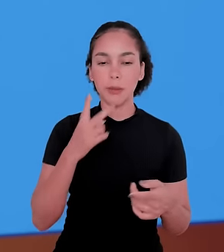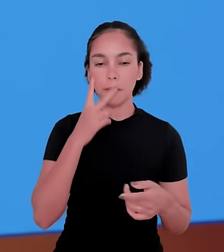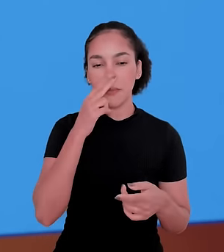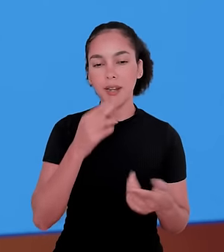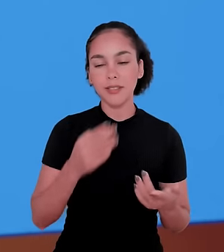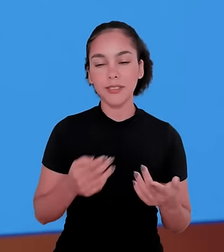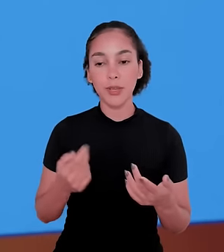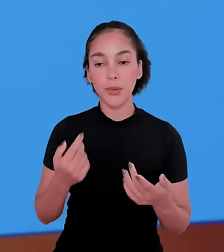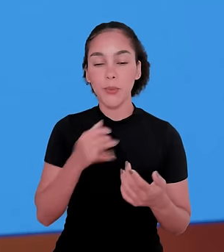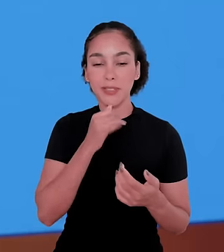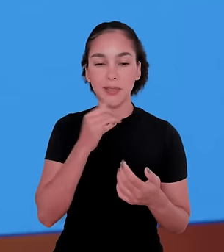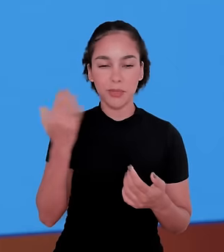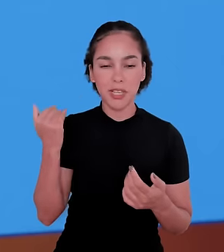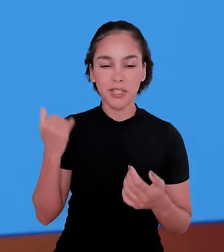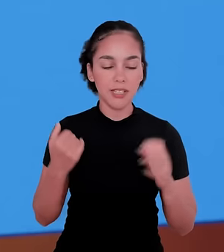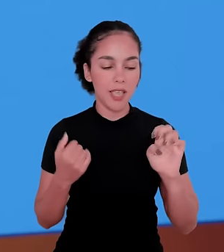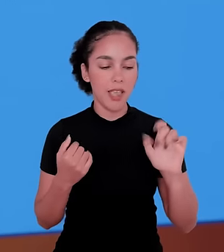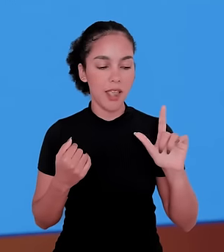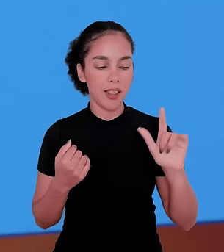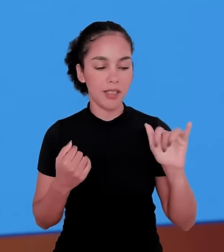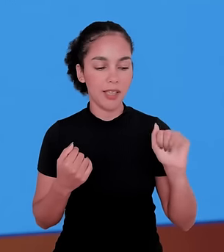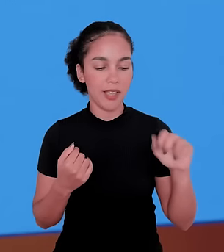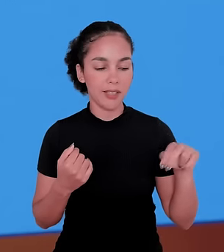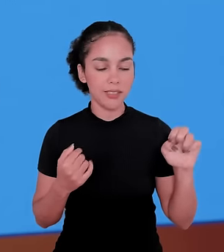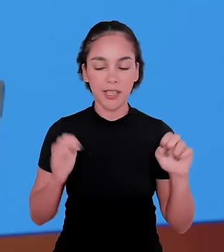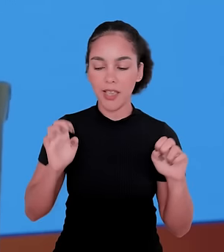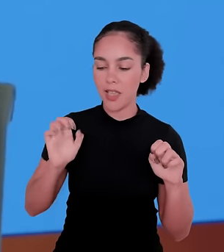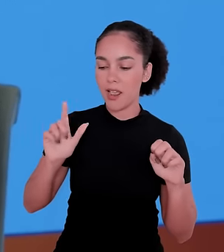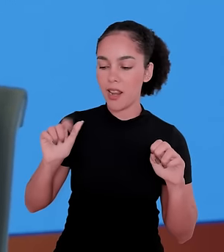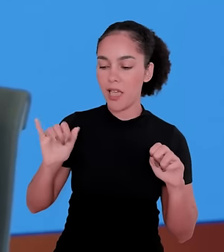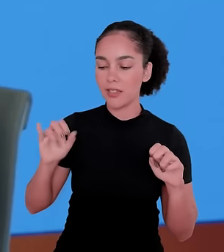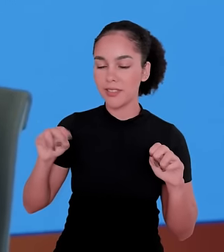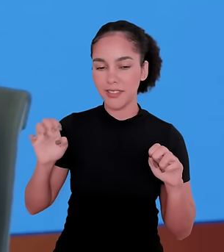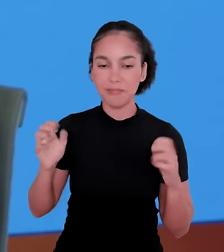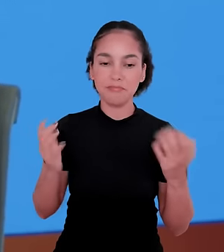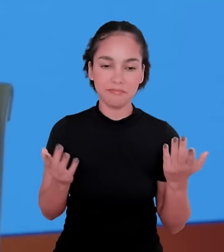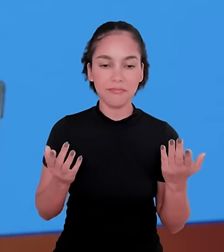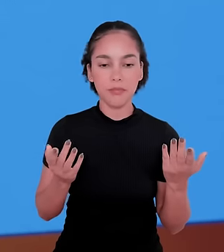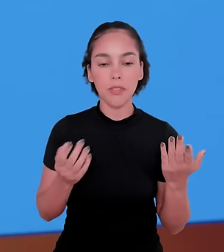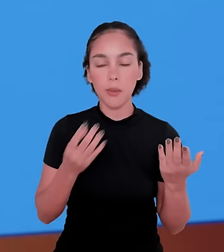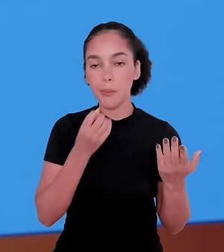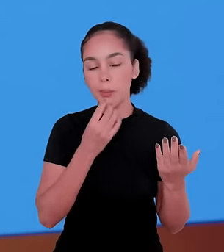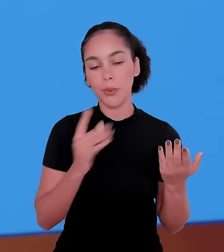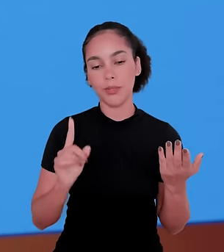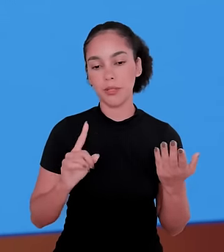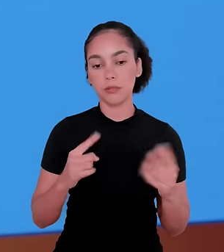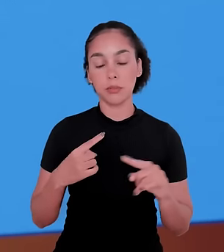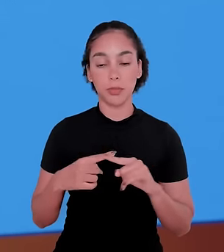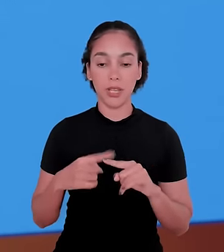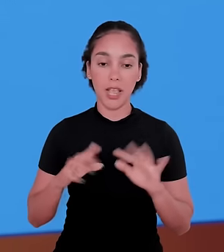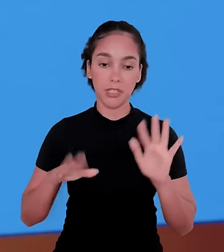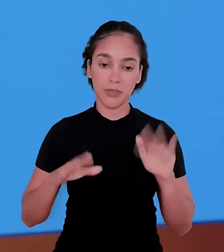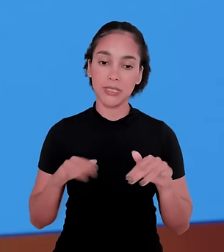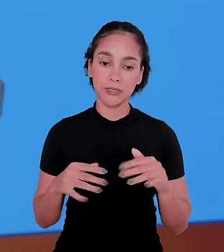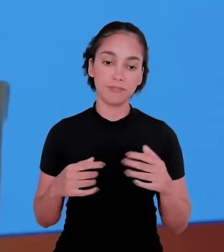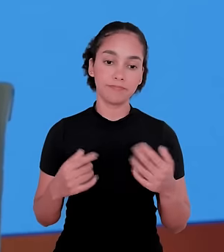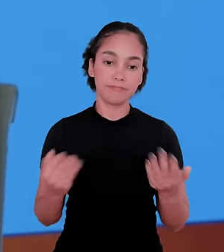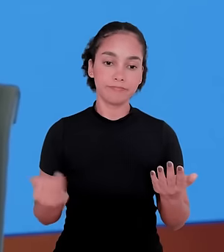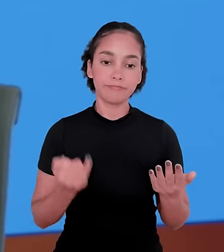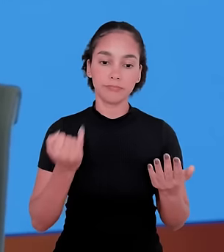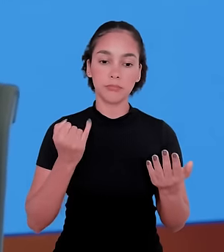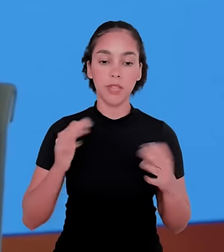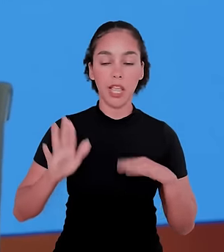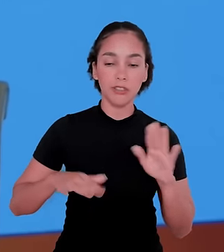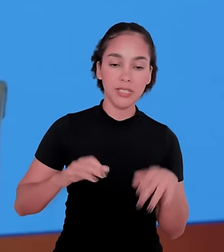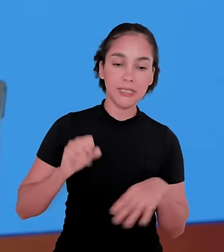parecido com a minha vai gerar concorrência não não não tá legal E isso acontece e às vezes as oposi são realmente válidas em alguns